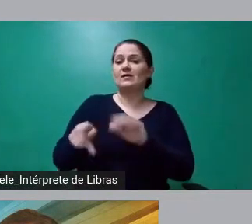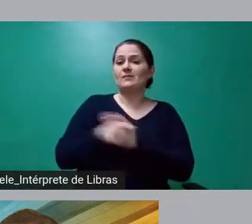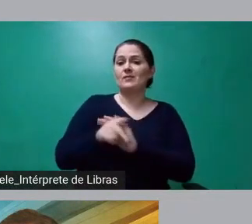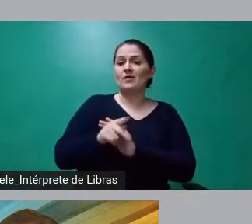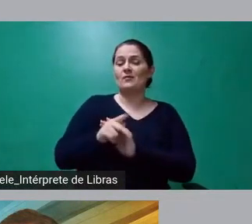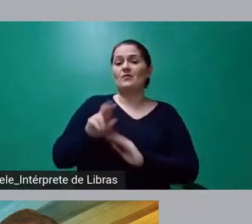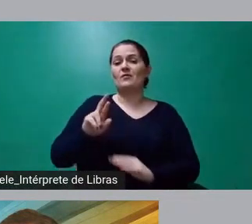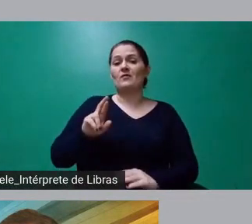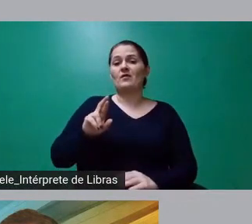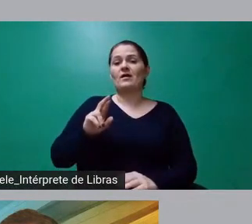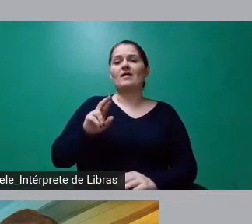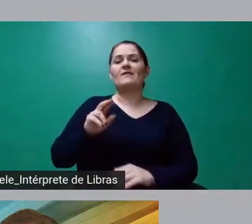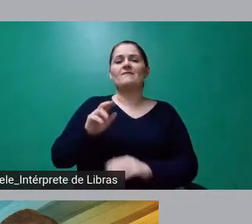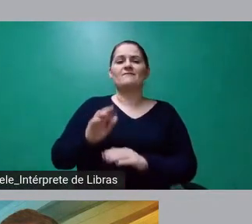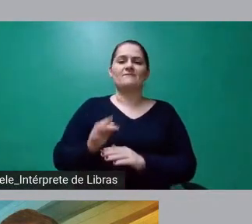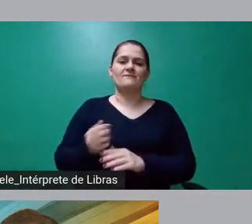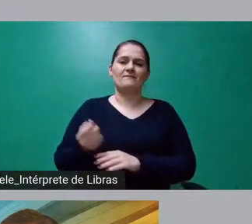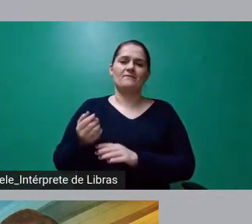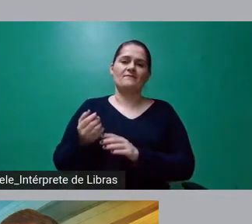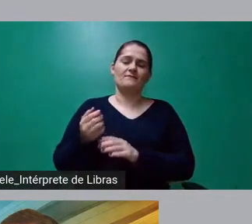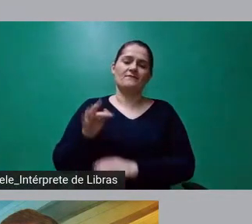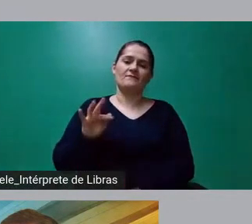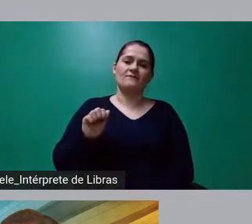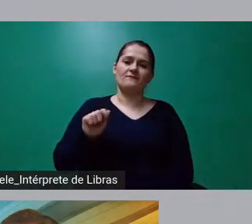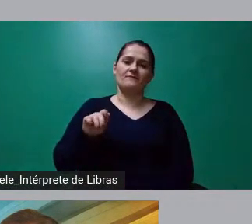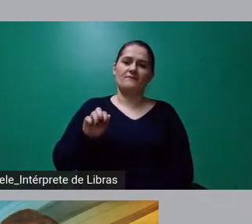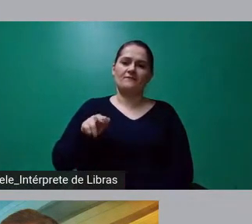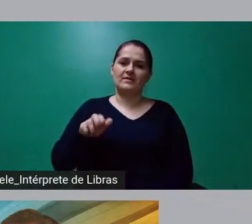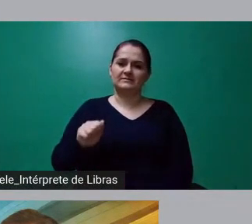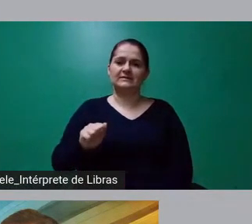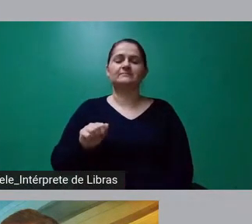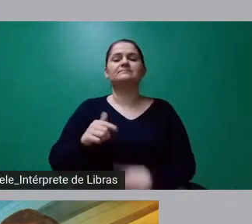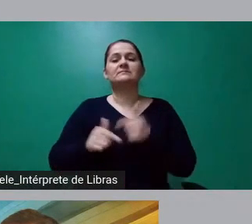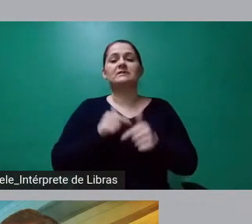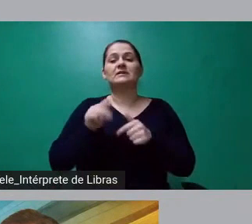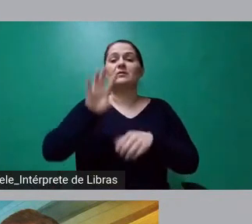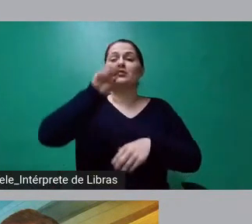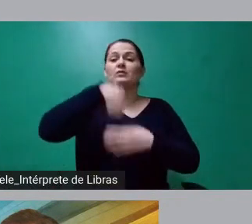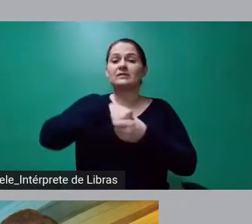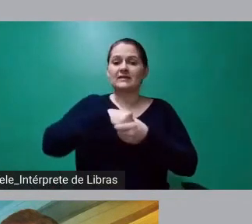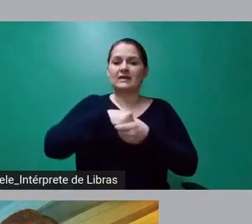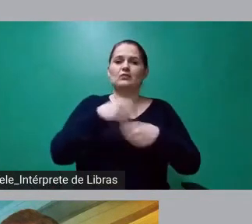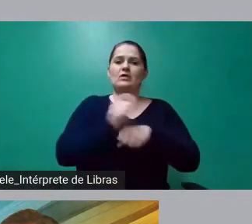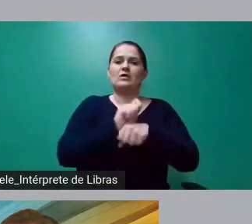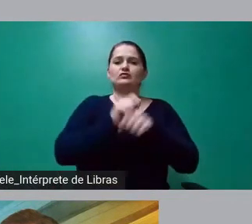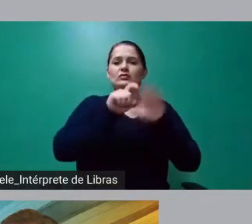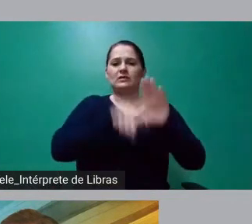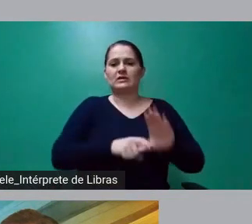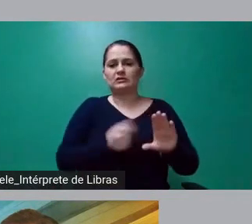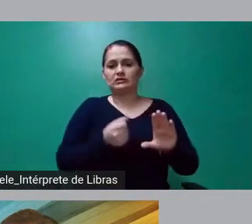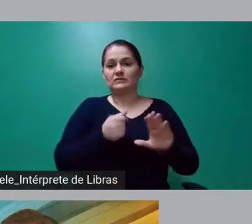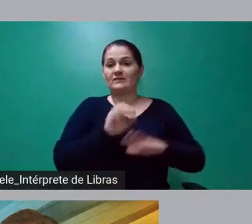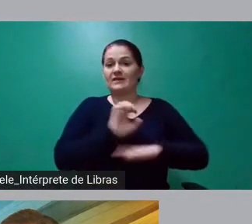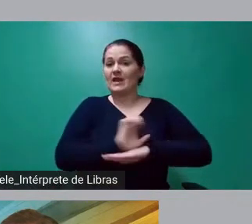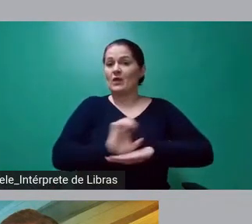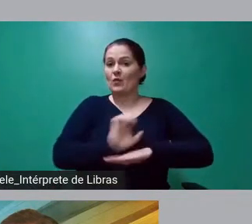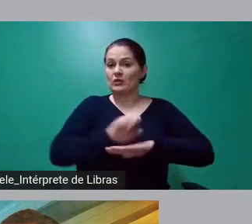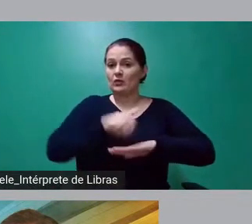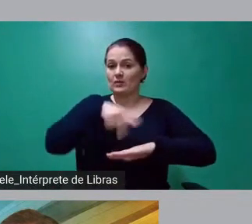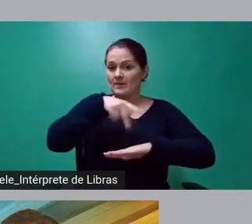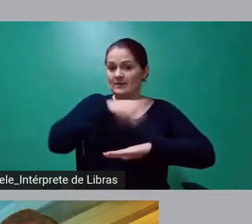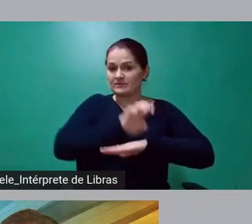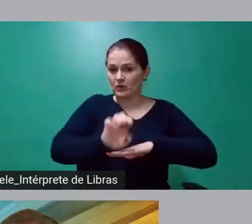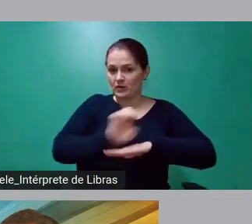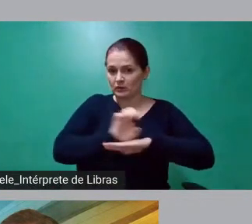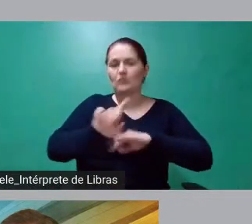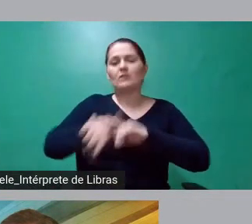como membro da Comissão da Auditoria da Dívida do Equador e da Grécia. Assessorou a CPI da Dívida Pública na Câmara